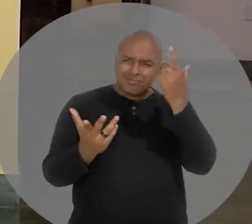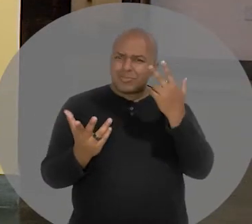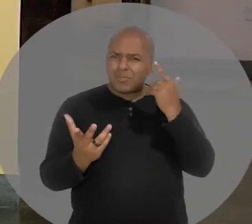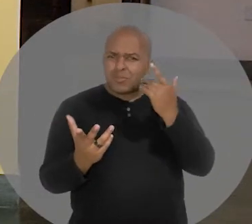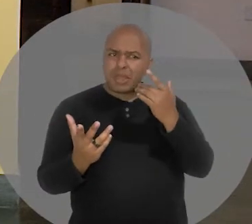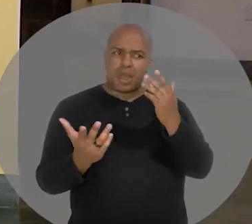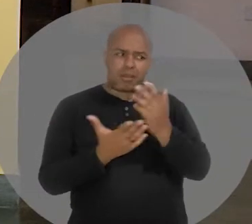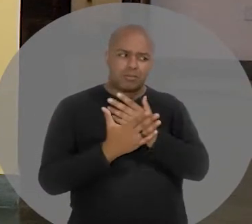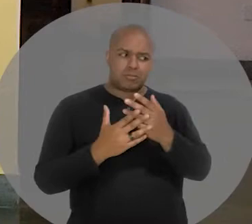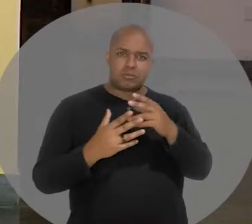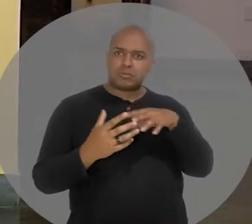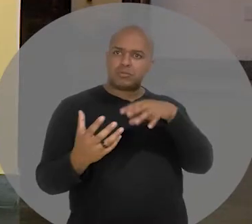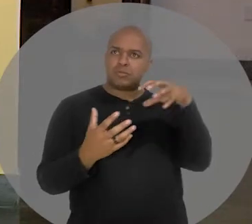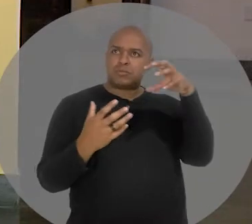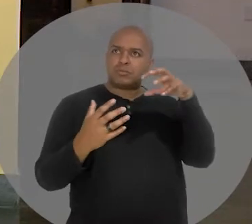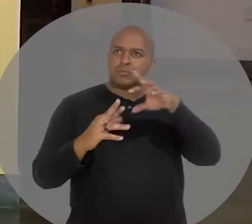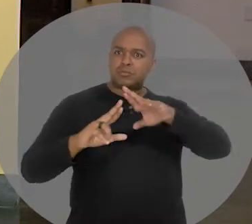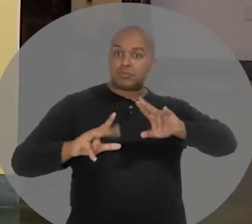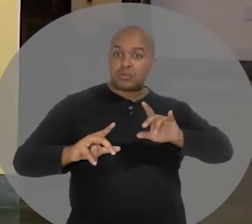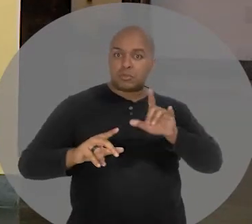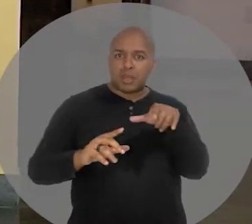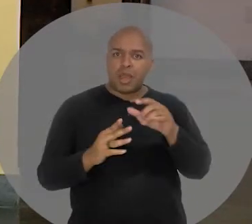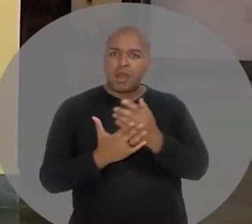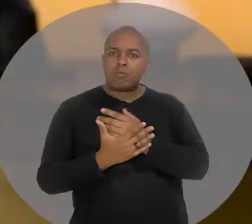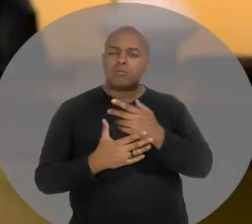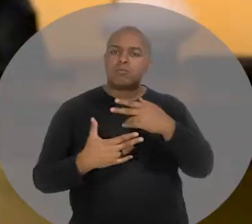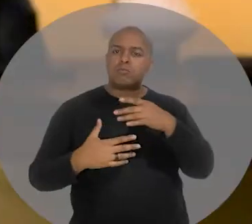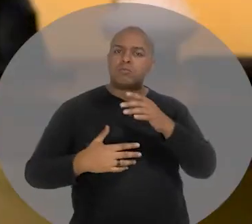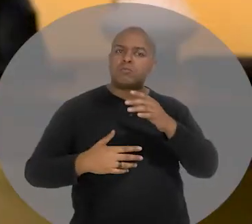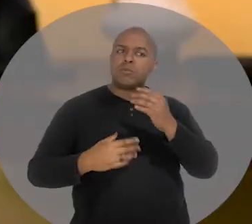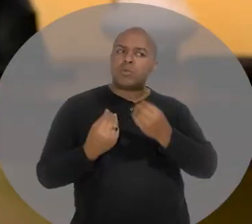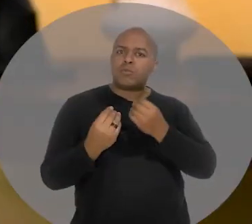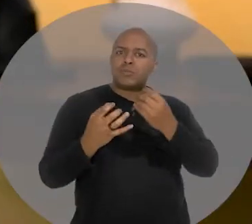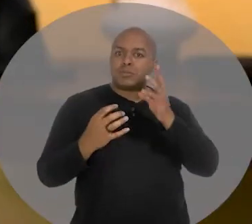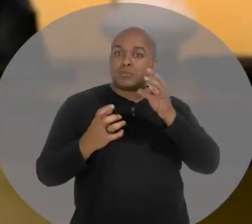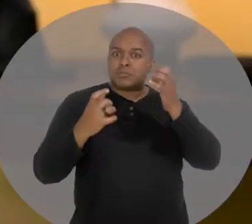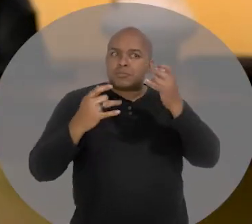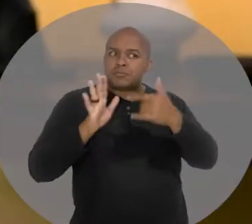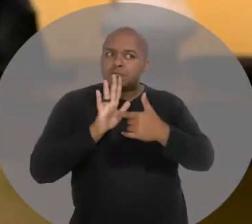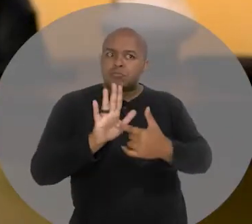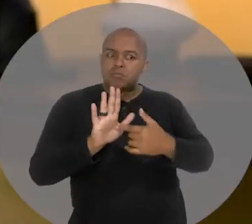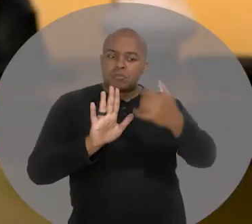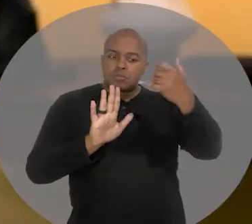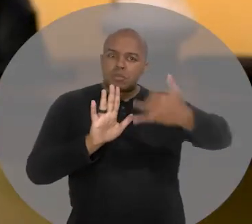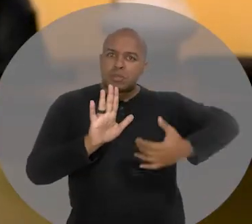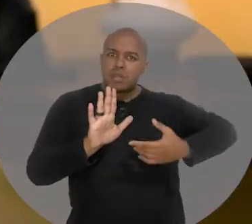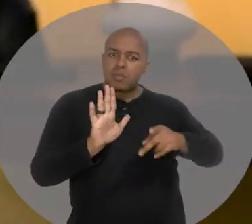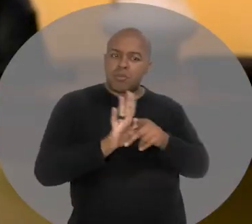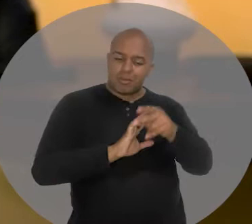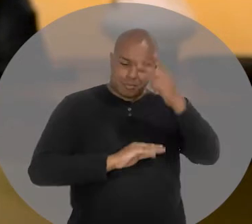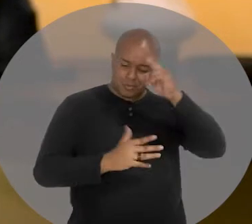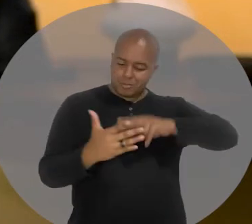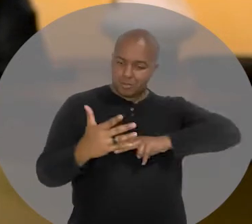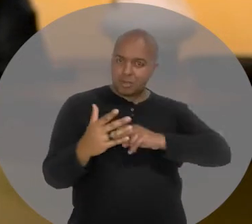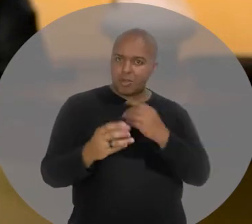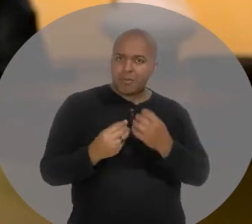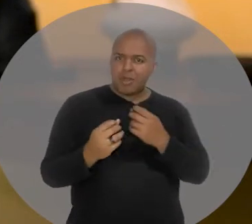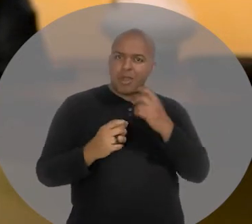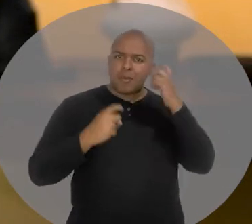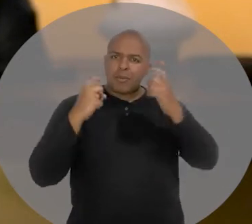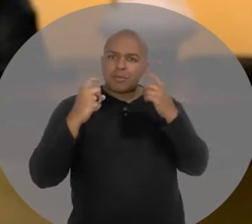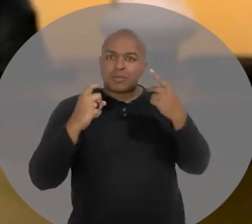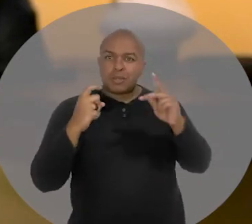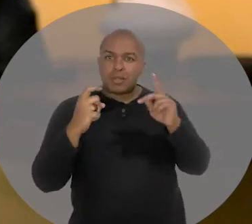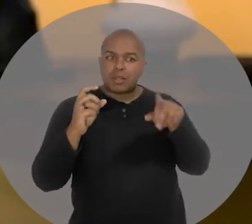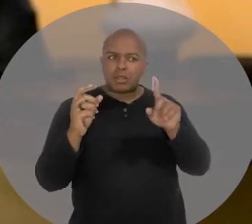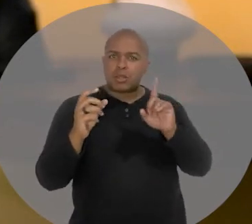seres fantásticos. E é muito rico como ela mesma anuncia para os leitores de que a preocupação dela não vai